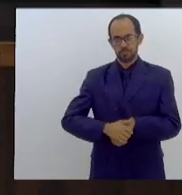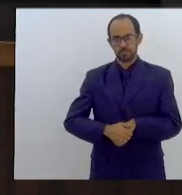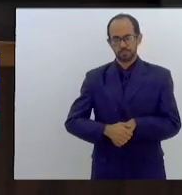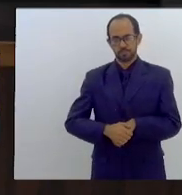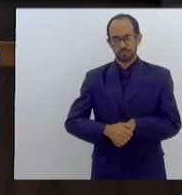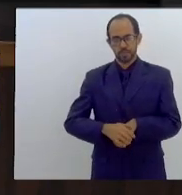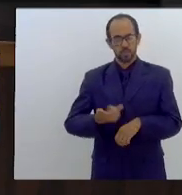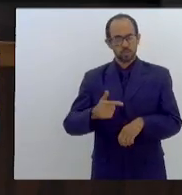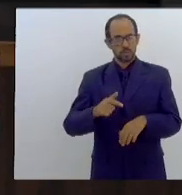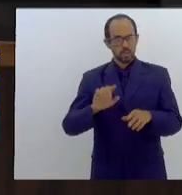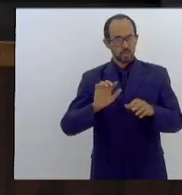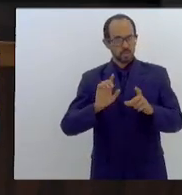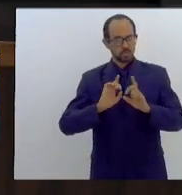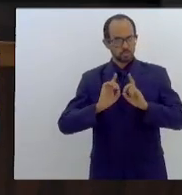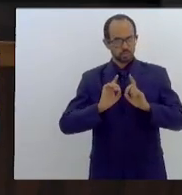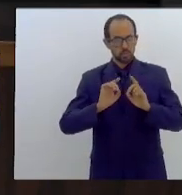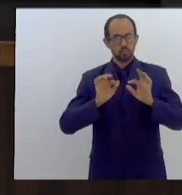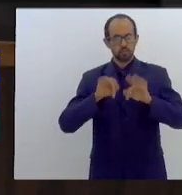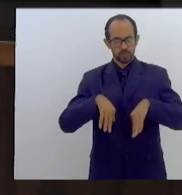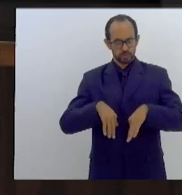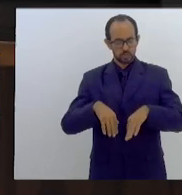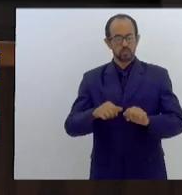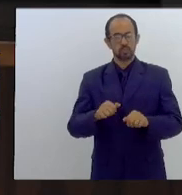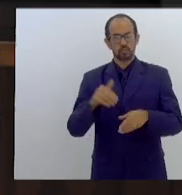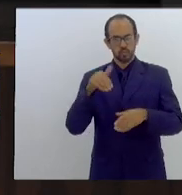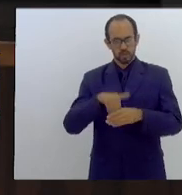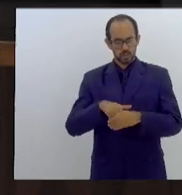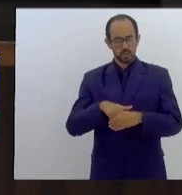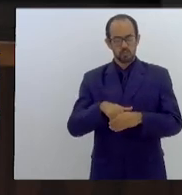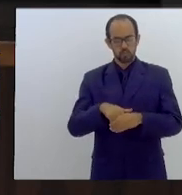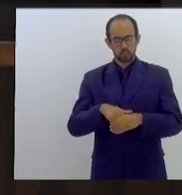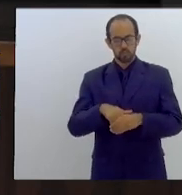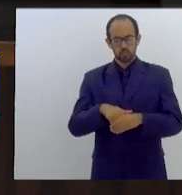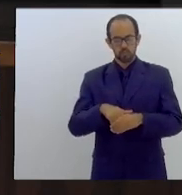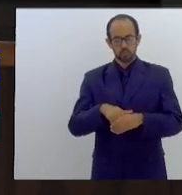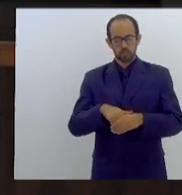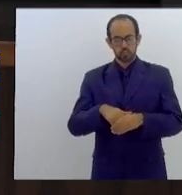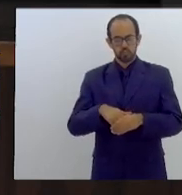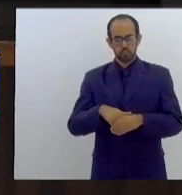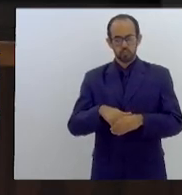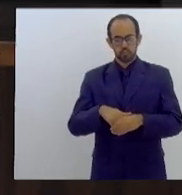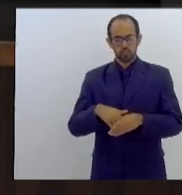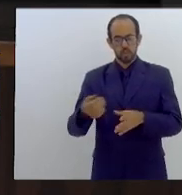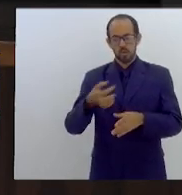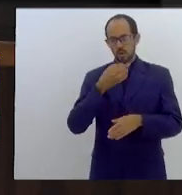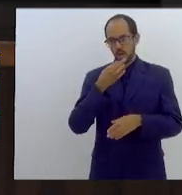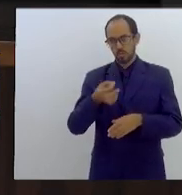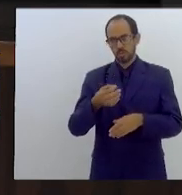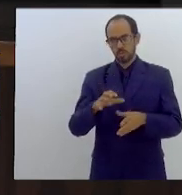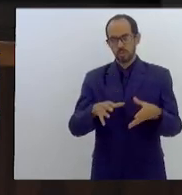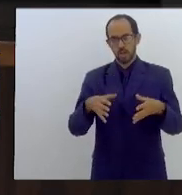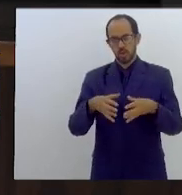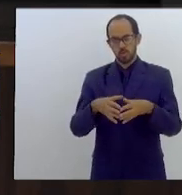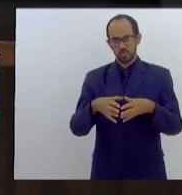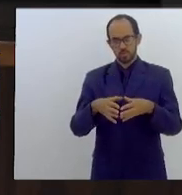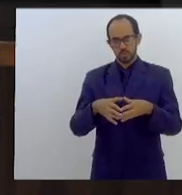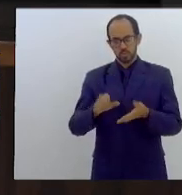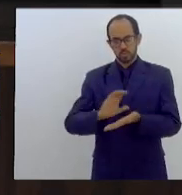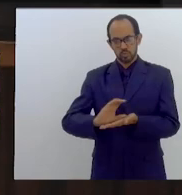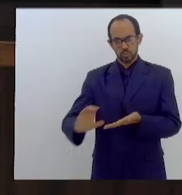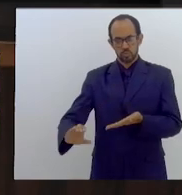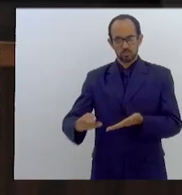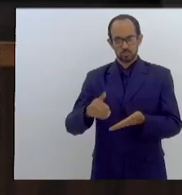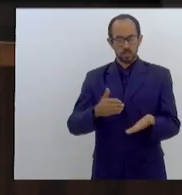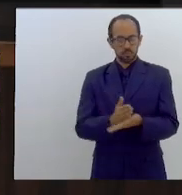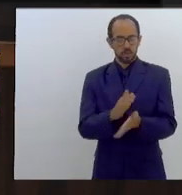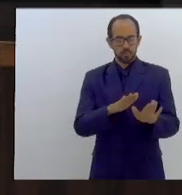querer discutir, encerrada a discussão em votação. Parecer da Comissão de Orçamento. Senhores que aprovam, permaneçam como estão,